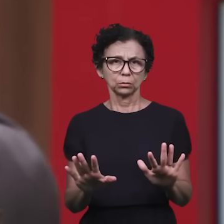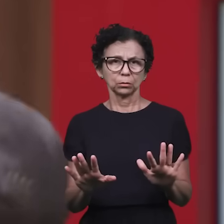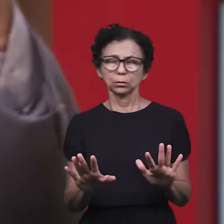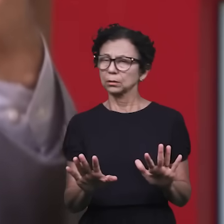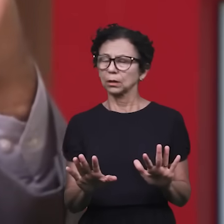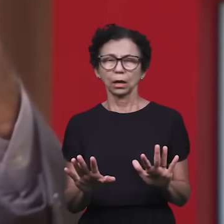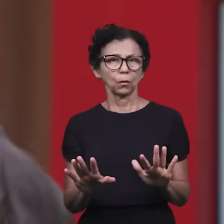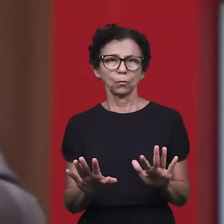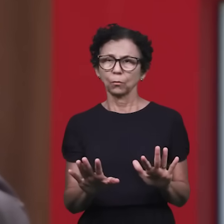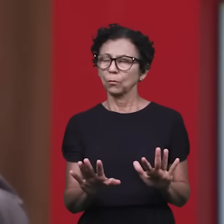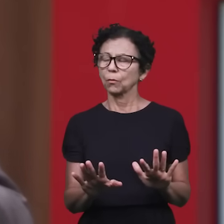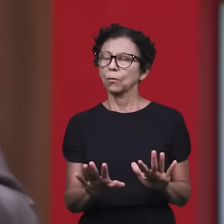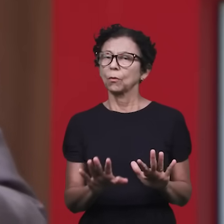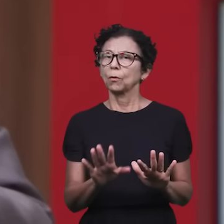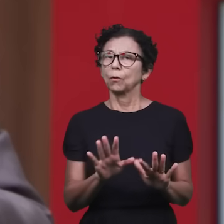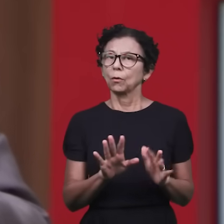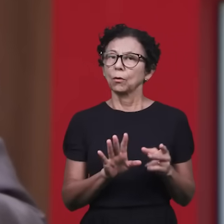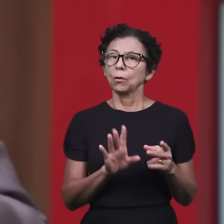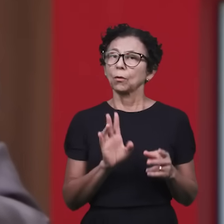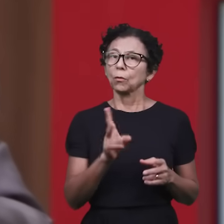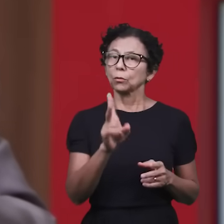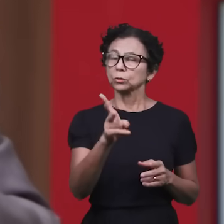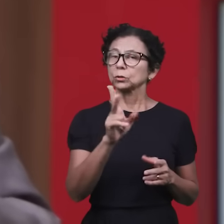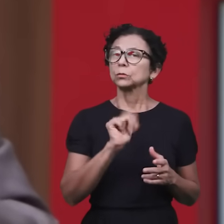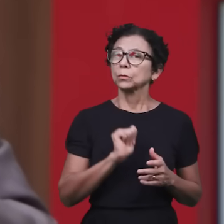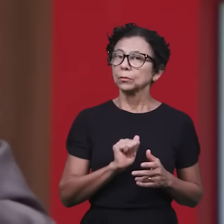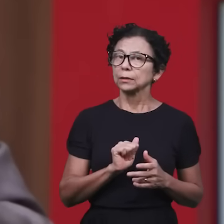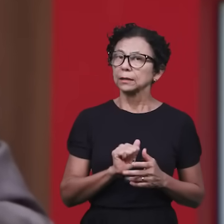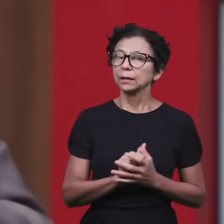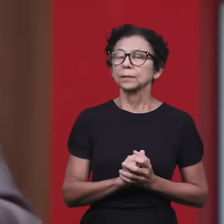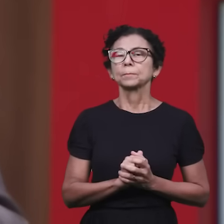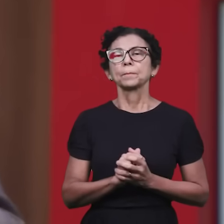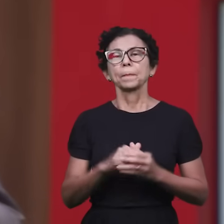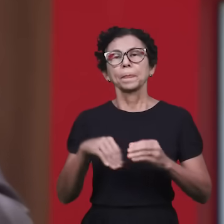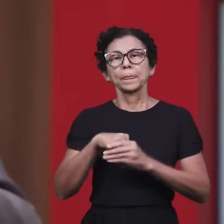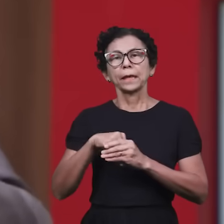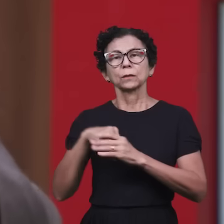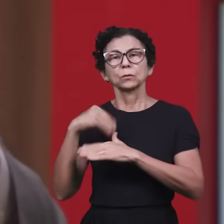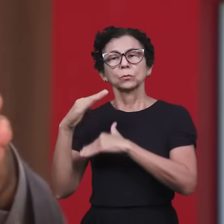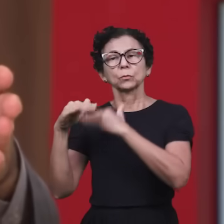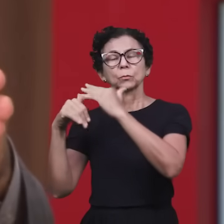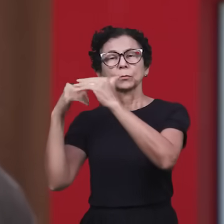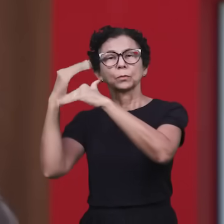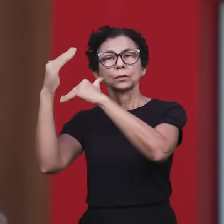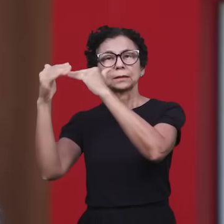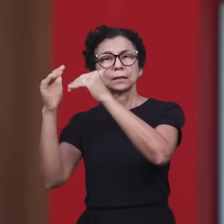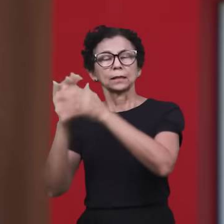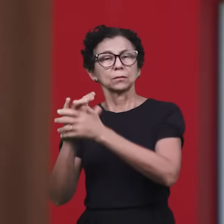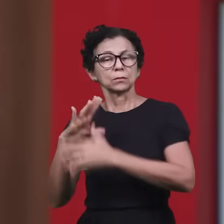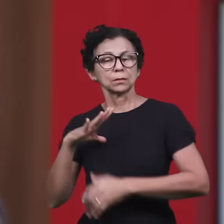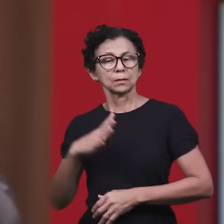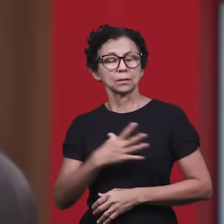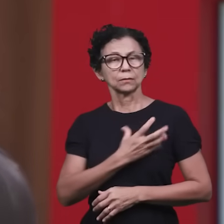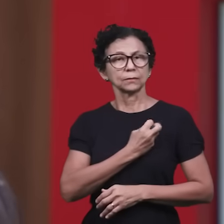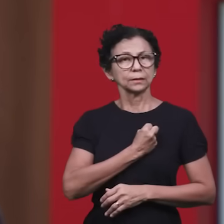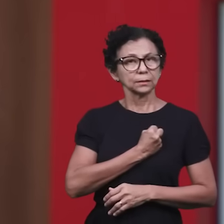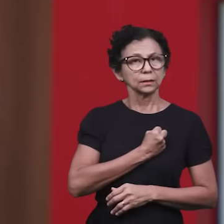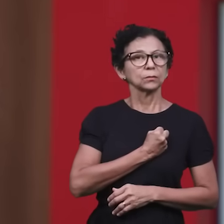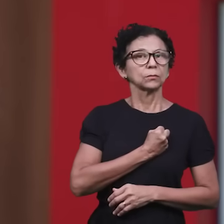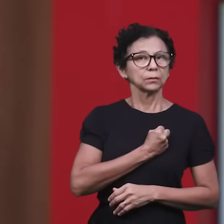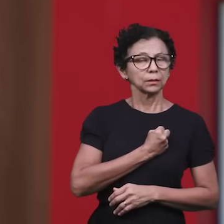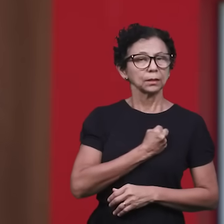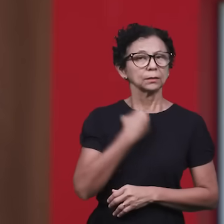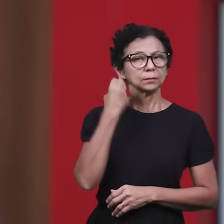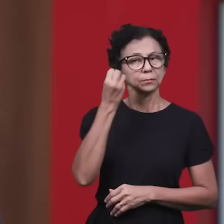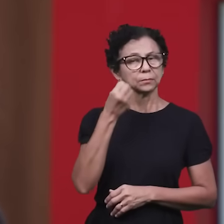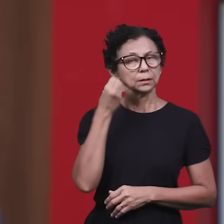guardar tudo aquilo e prosseguir no caminho da salvação. Esse aí nós chamamos o batismo nas águas. Está aqui,